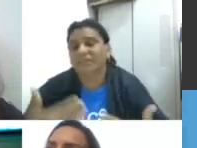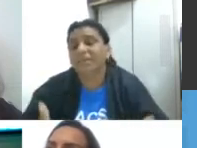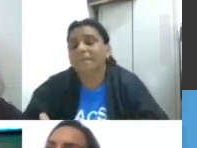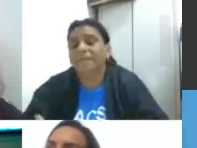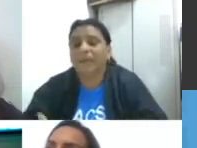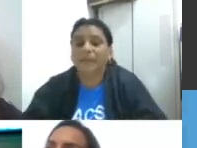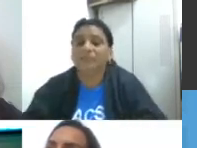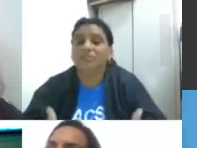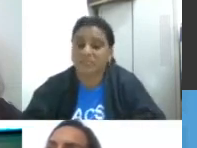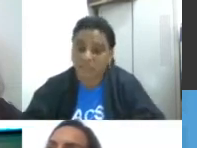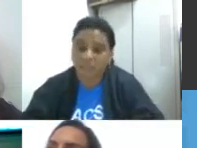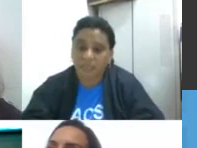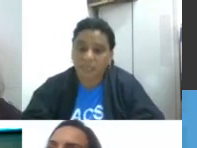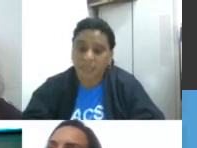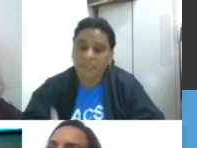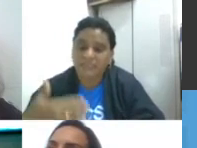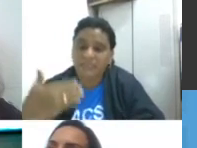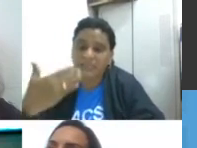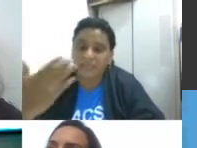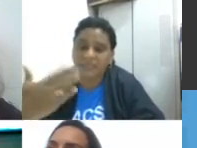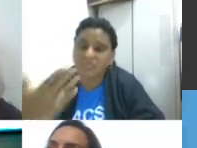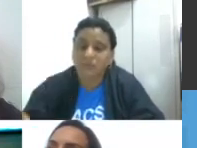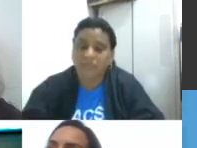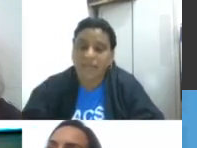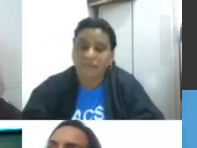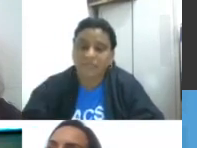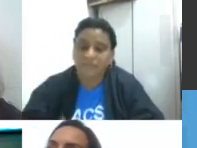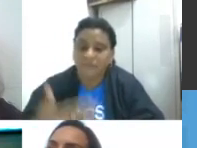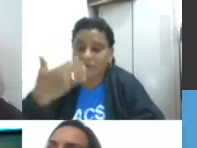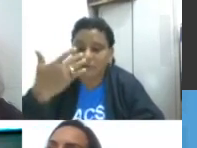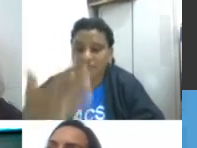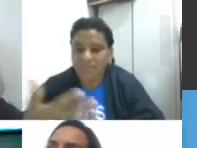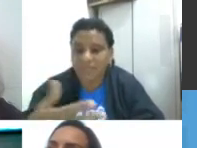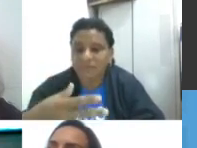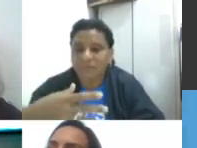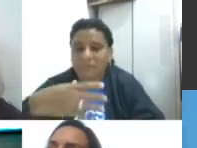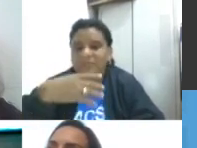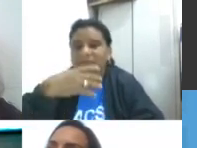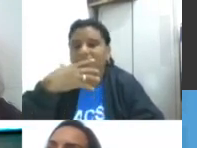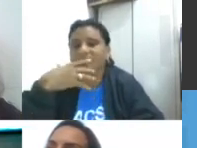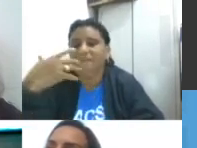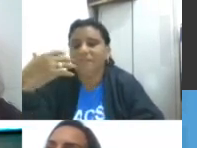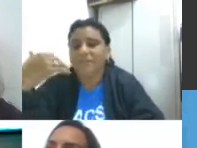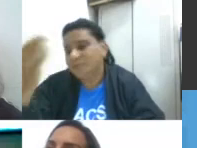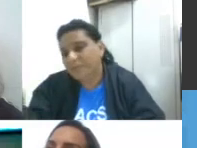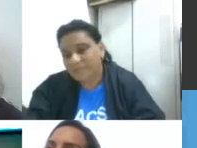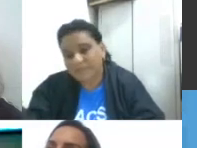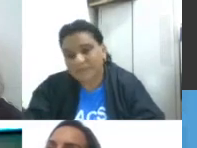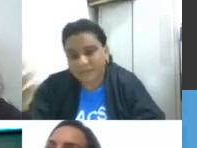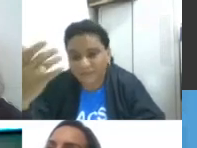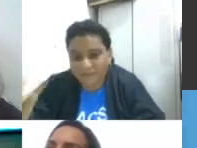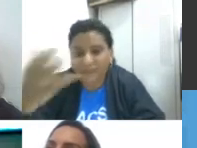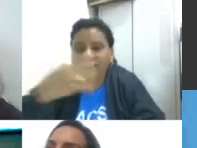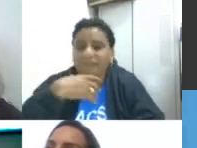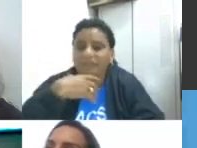ela vem também para reduzir essa esse contato você conversa com o paciente e se o paciente